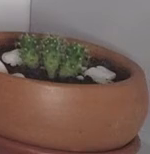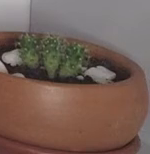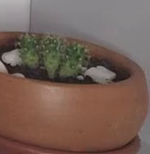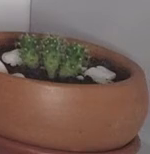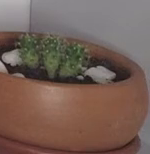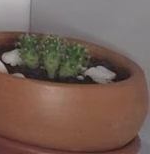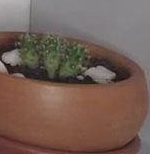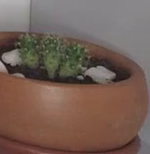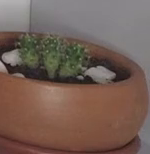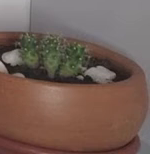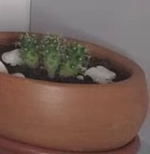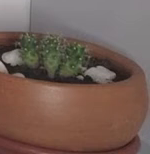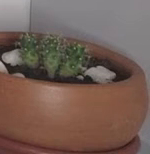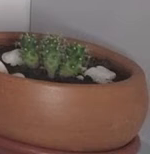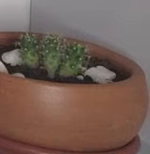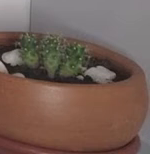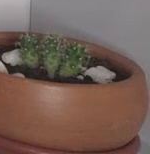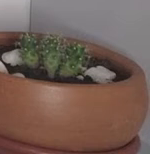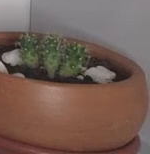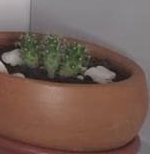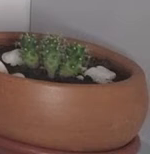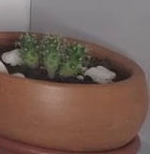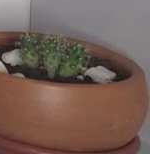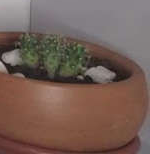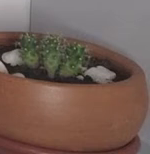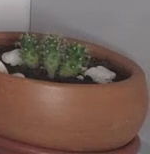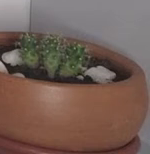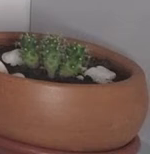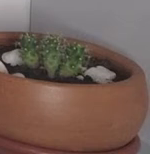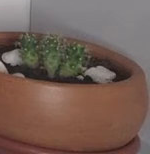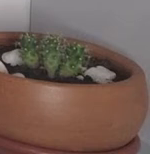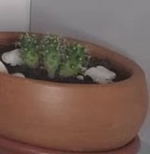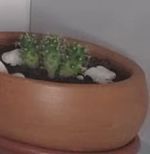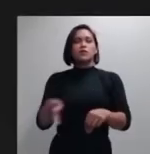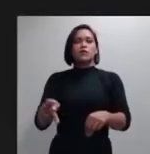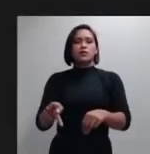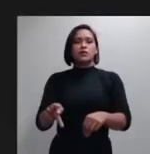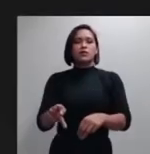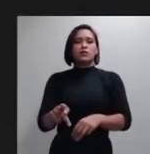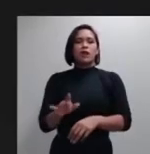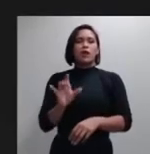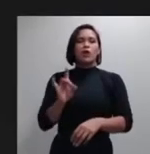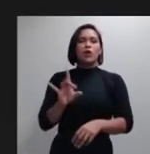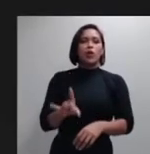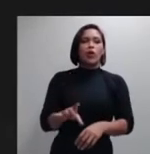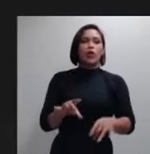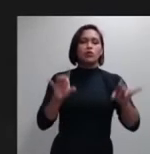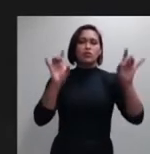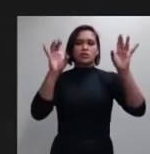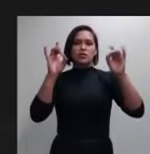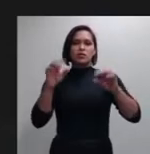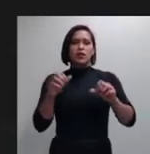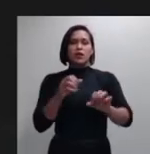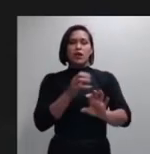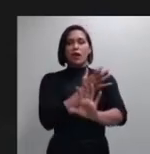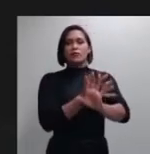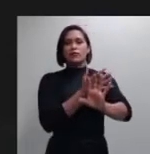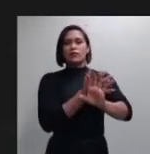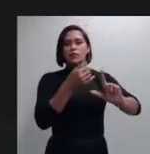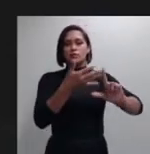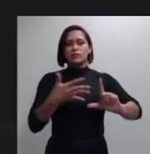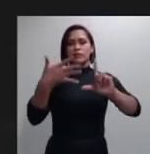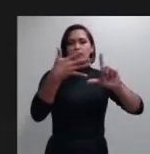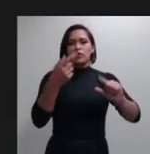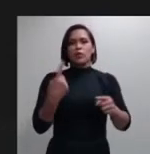atuar na cobrança de uma espécie de pedágio dos fornecedores de serviços ao Estado do Rio. A defesa pediu o relaxamento da prisão com o argumento de que